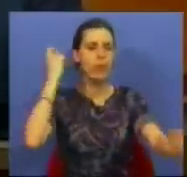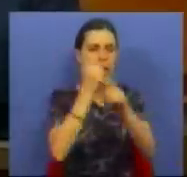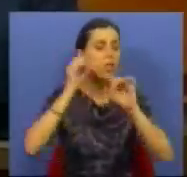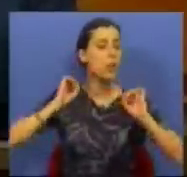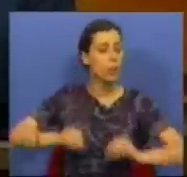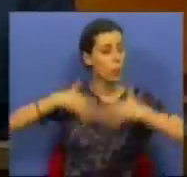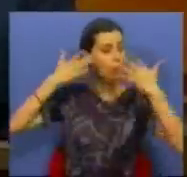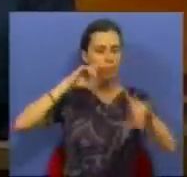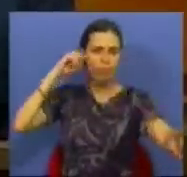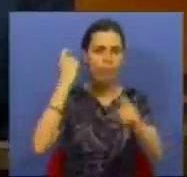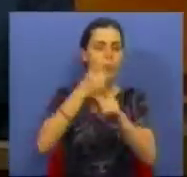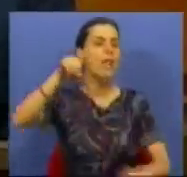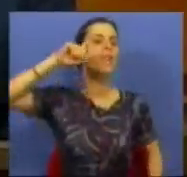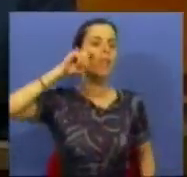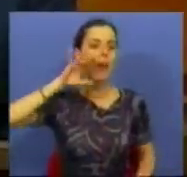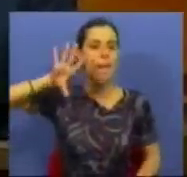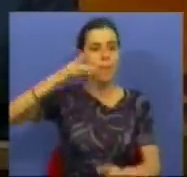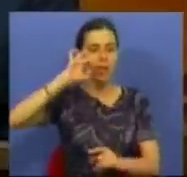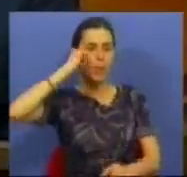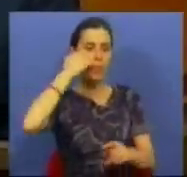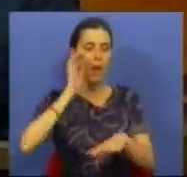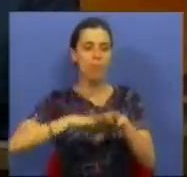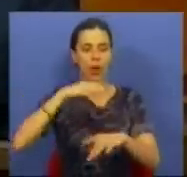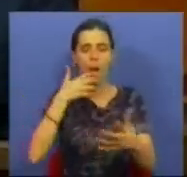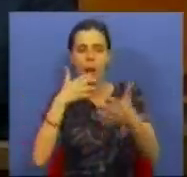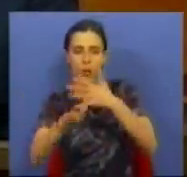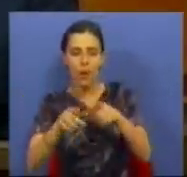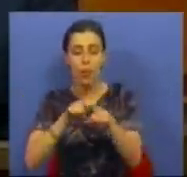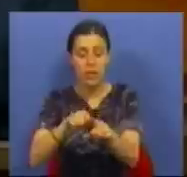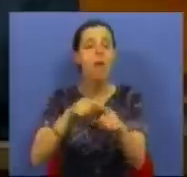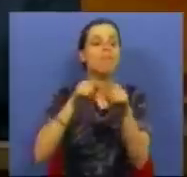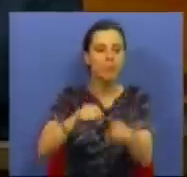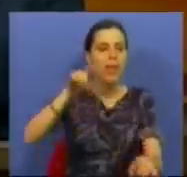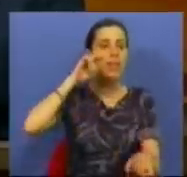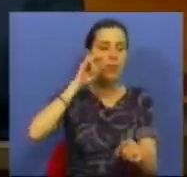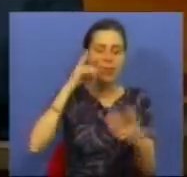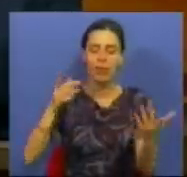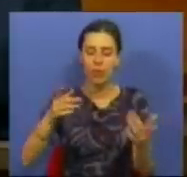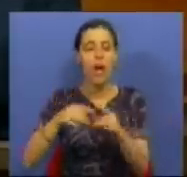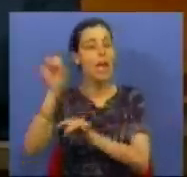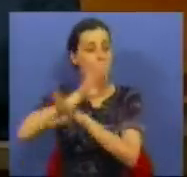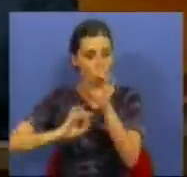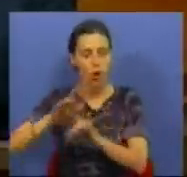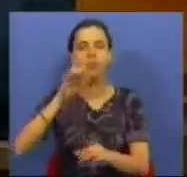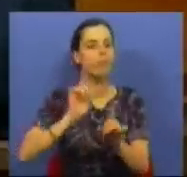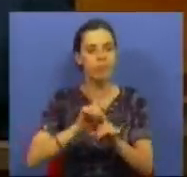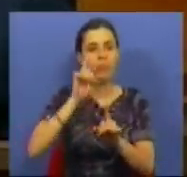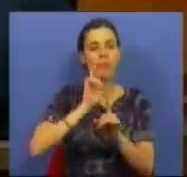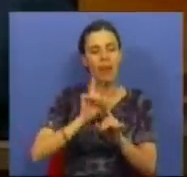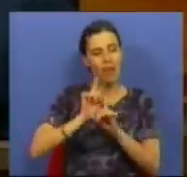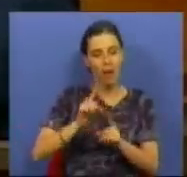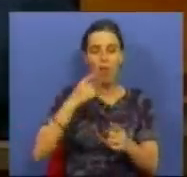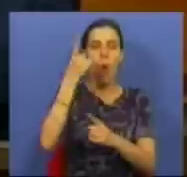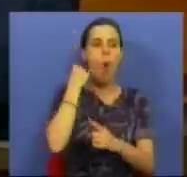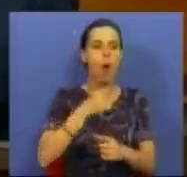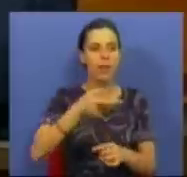desde o princípio para defender os países atacados pela especulação e, com isso, defender o euro, a chanceler Merkel